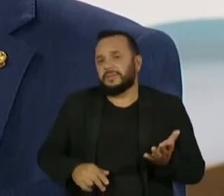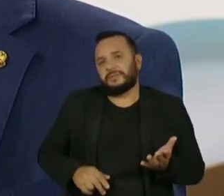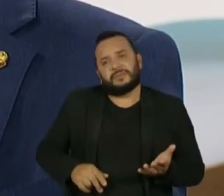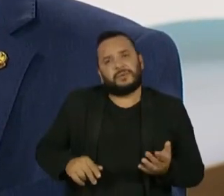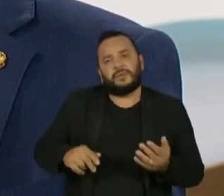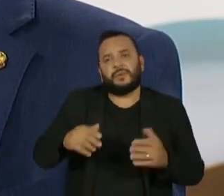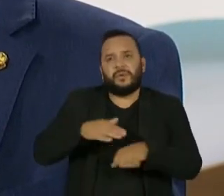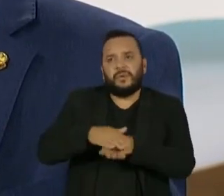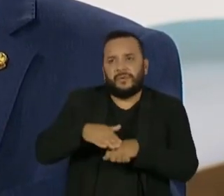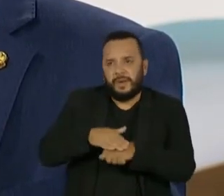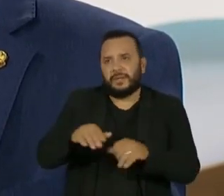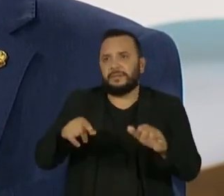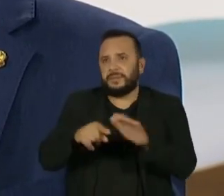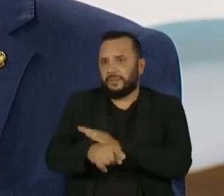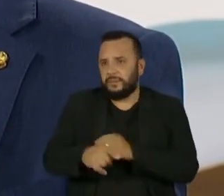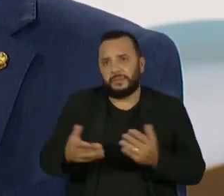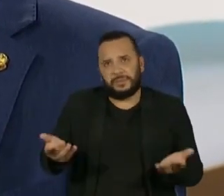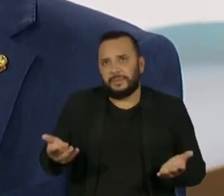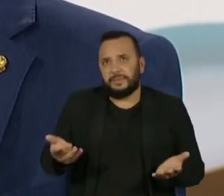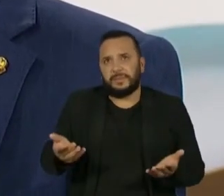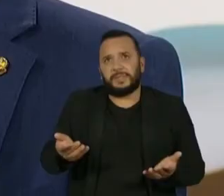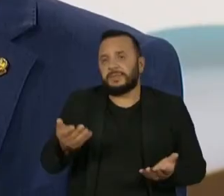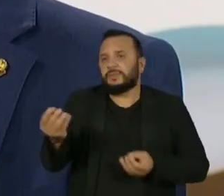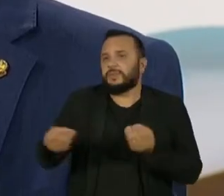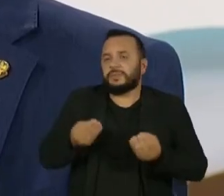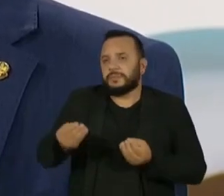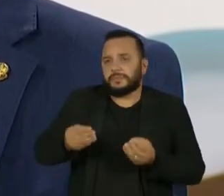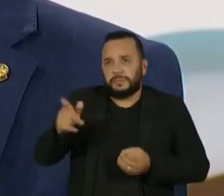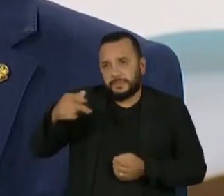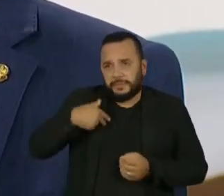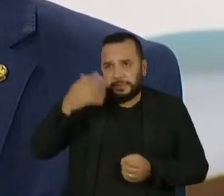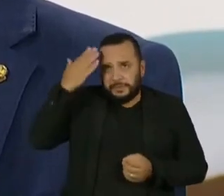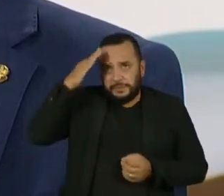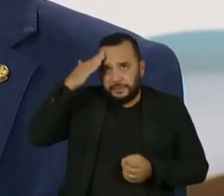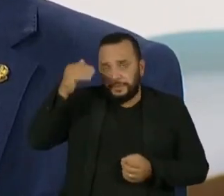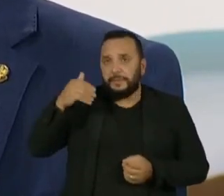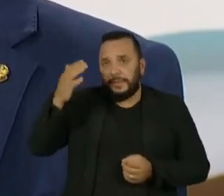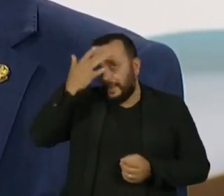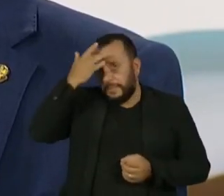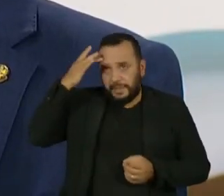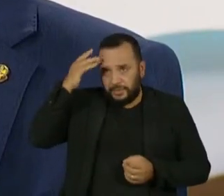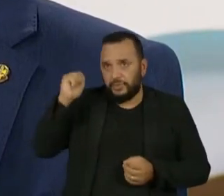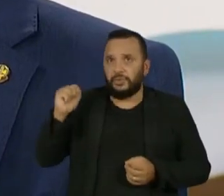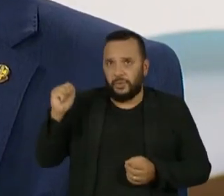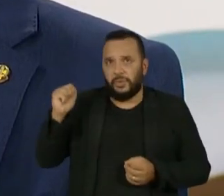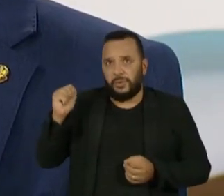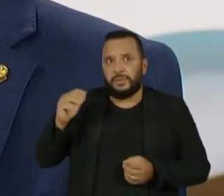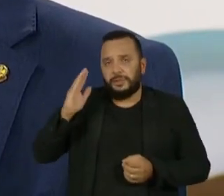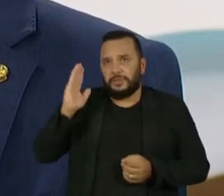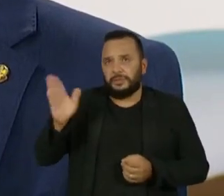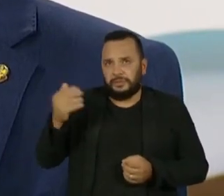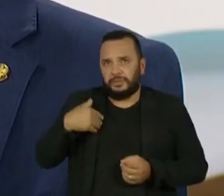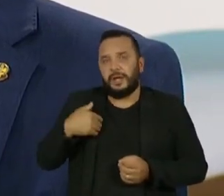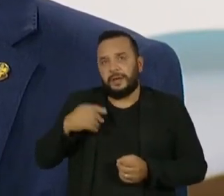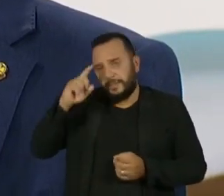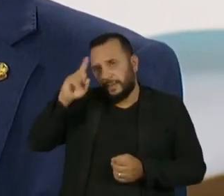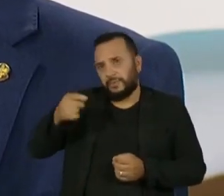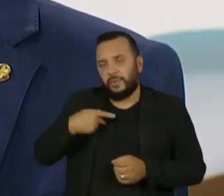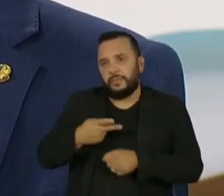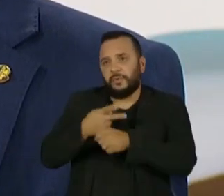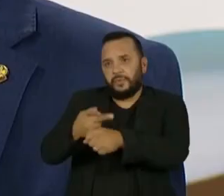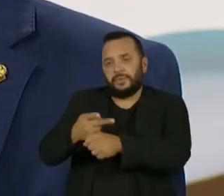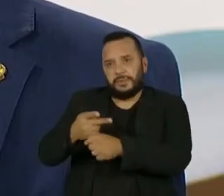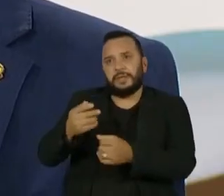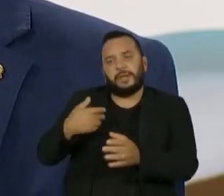não quer que ela prospere. Agora, a forma como você está interpretando, você que eu falo, a pessoa que determinou a busca e apreensão, o